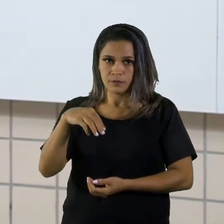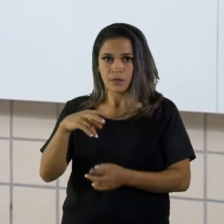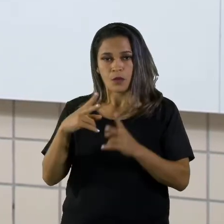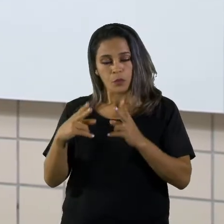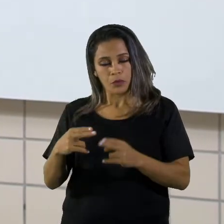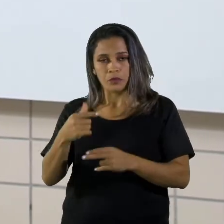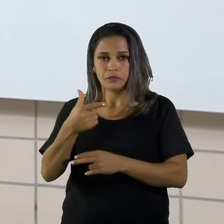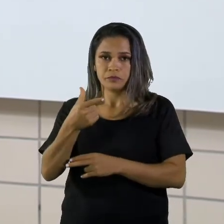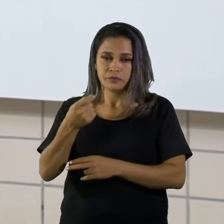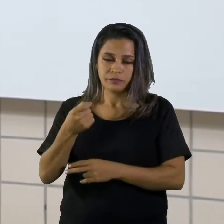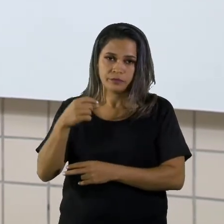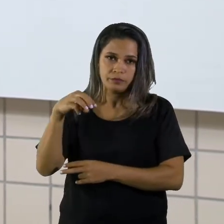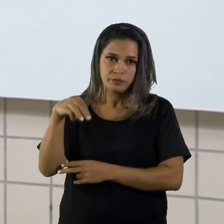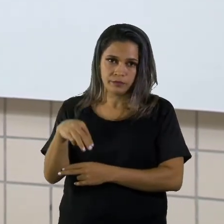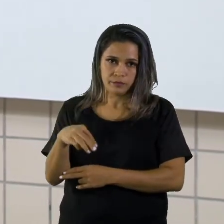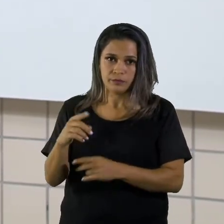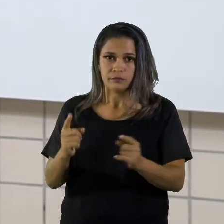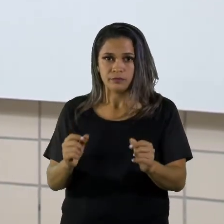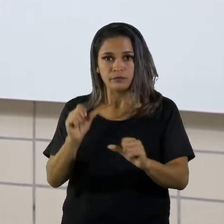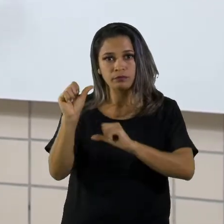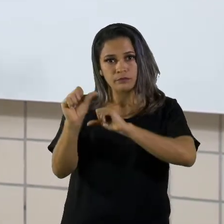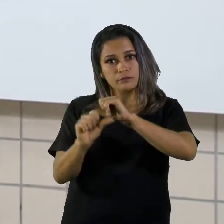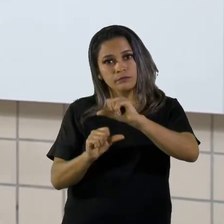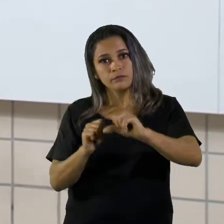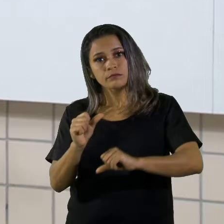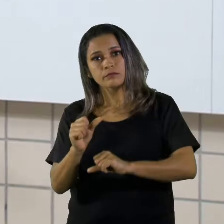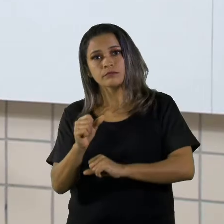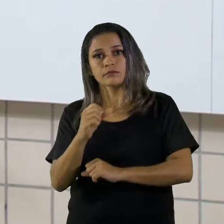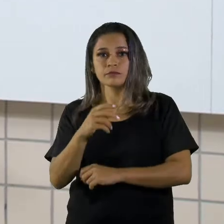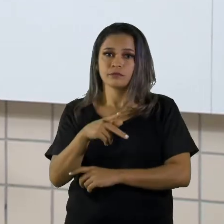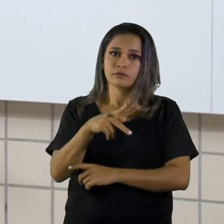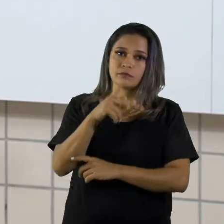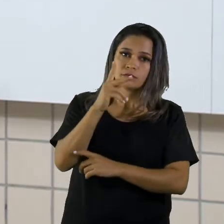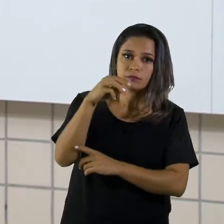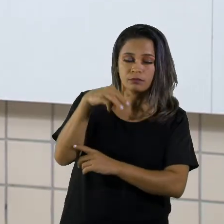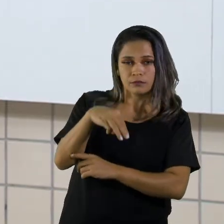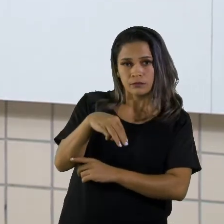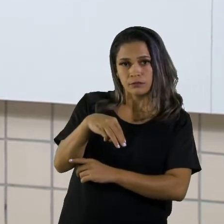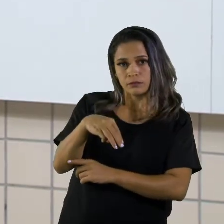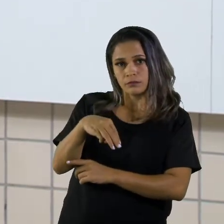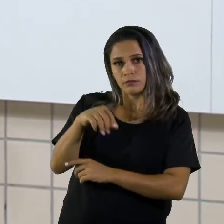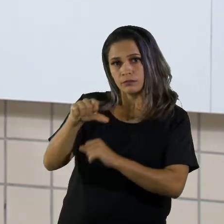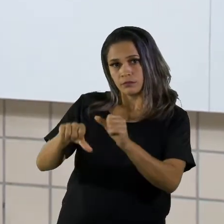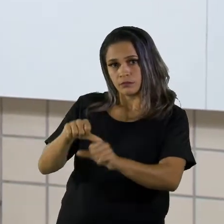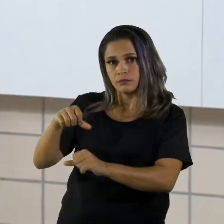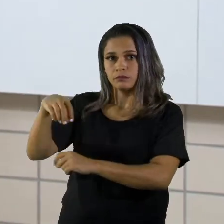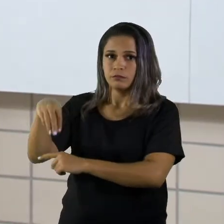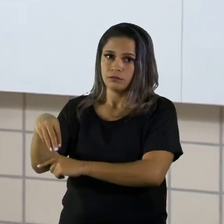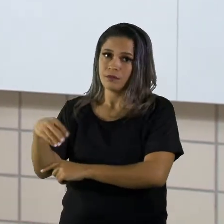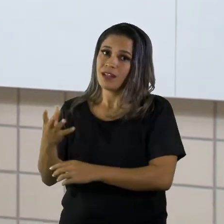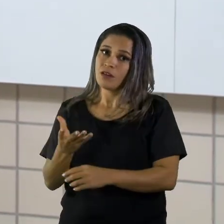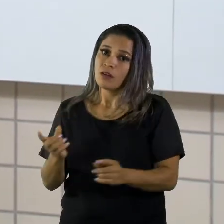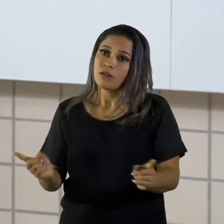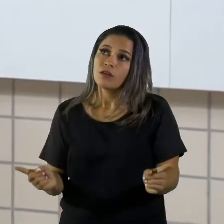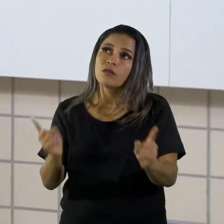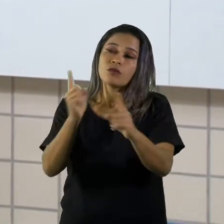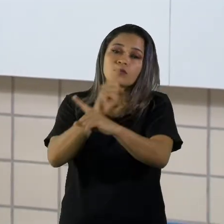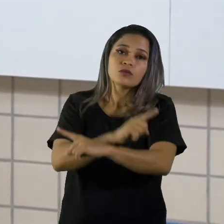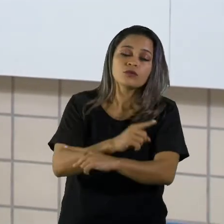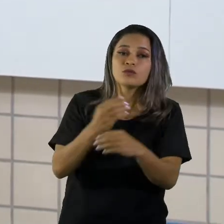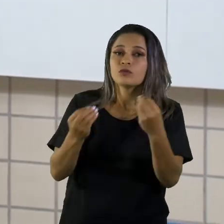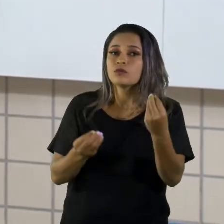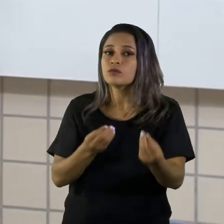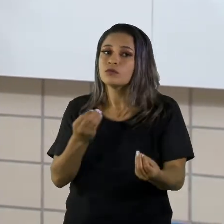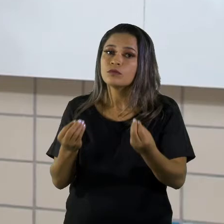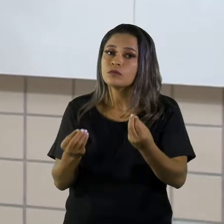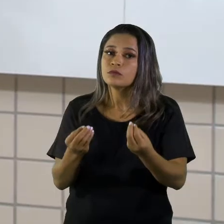metros. Essa é a conversão de quilômetros para metros. Mas e se eu quero fazer ao contrário? Como é que eu devo fazer? Se